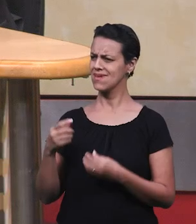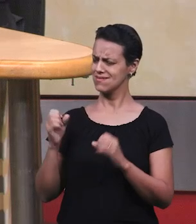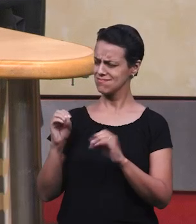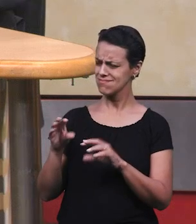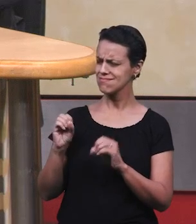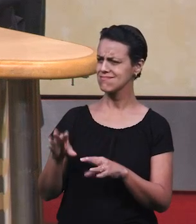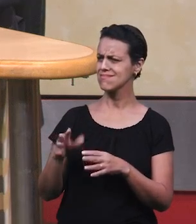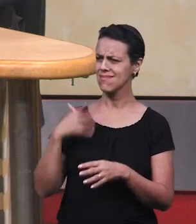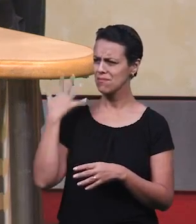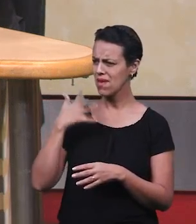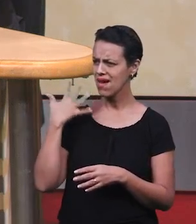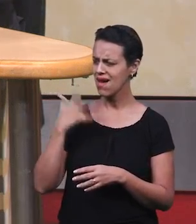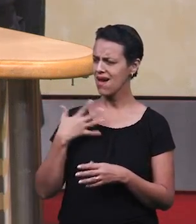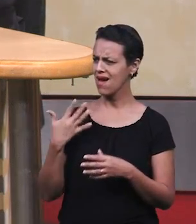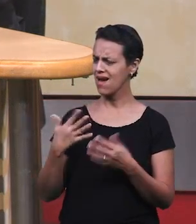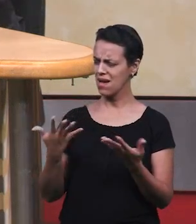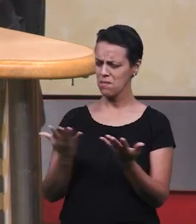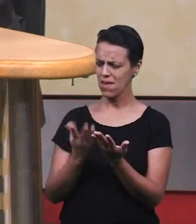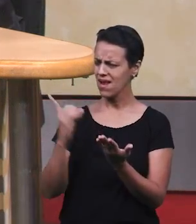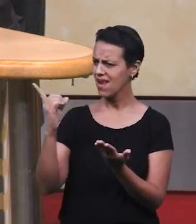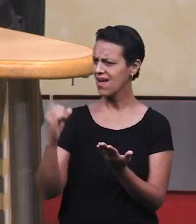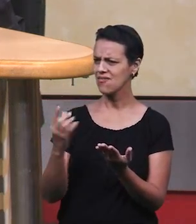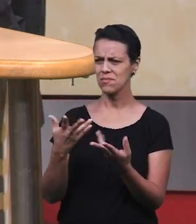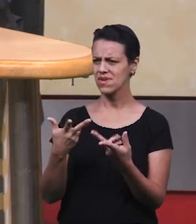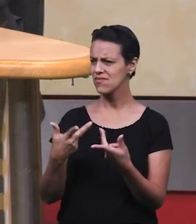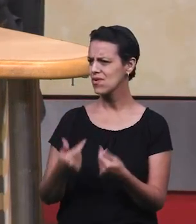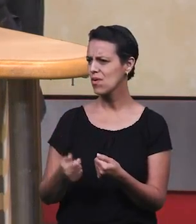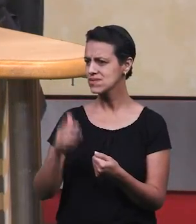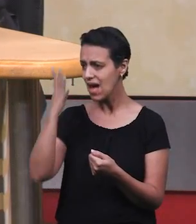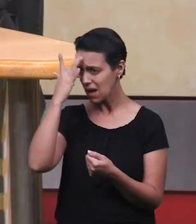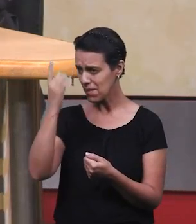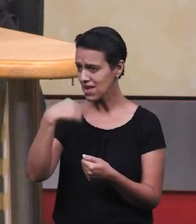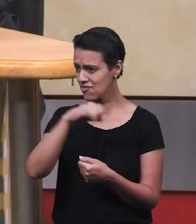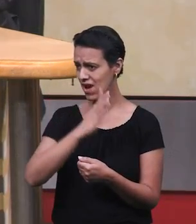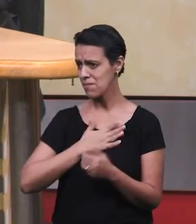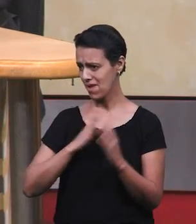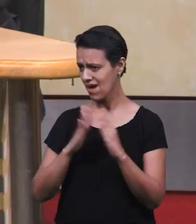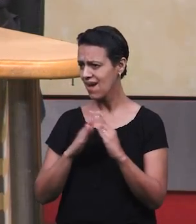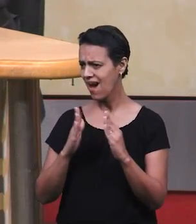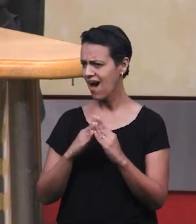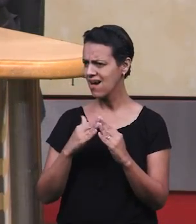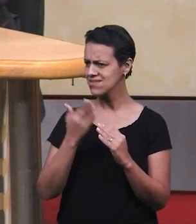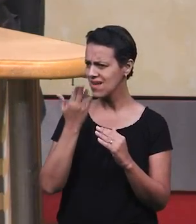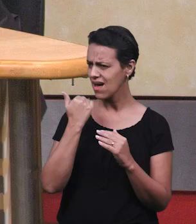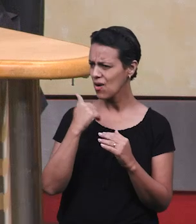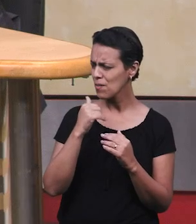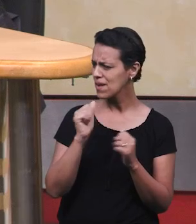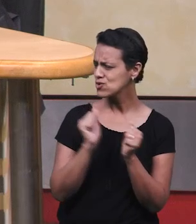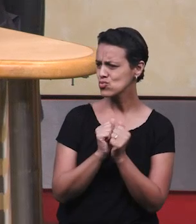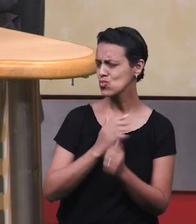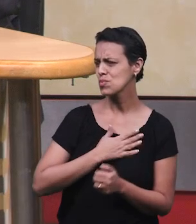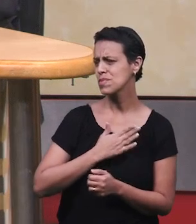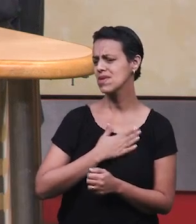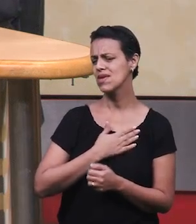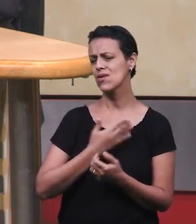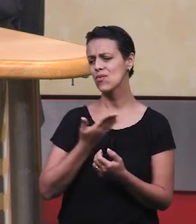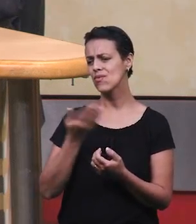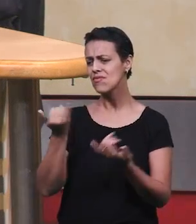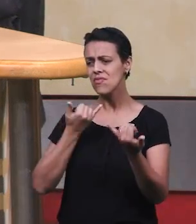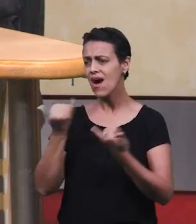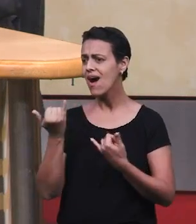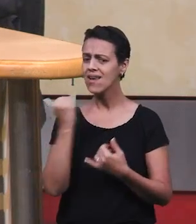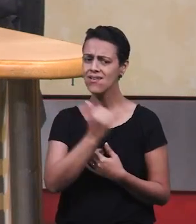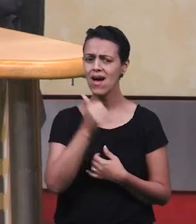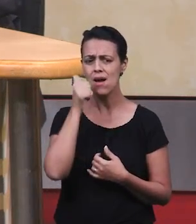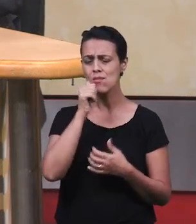abordam a palavra e tal, que coisa maravilhosa. Vocês podem passar amanhã na minha casa para almoçar comigo? Eu queria que vocês falassem disso